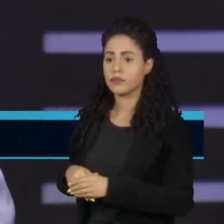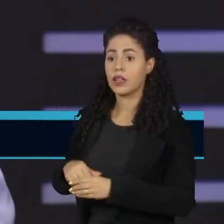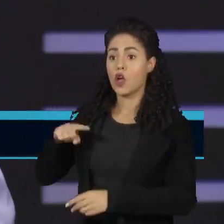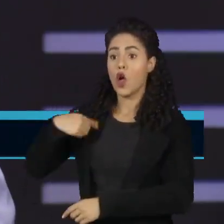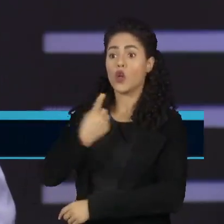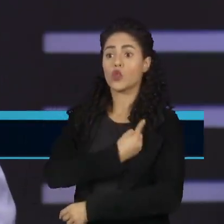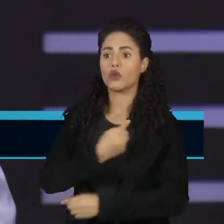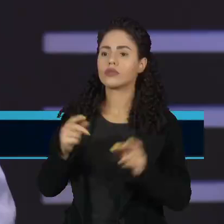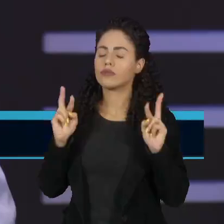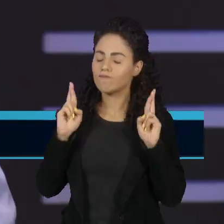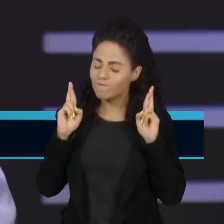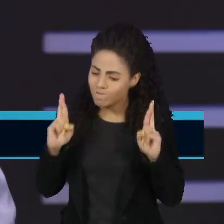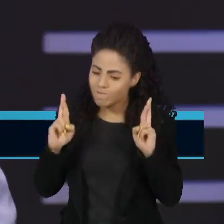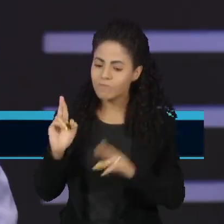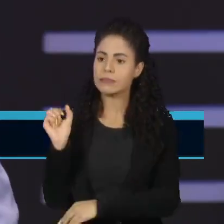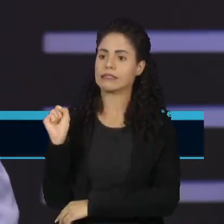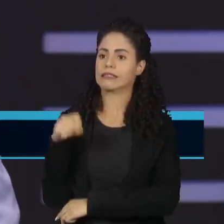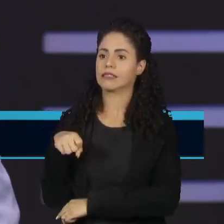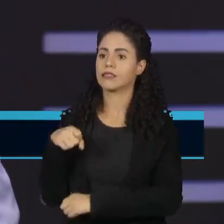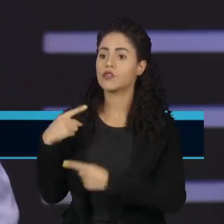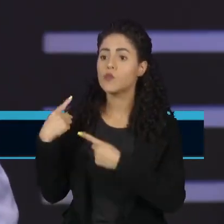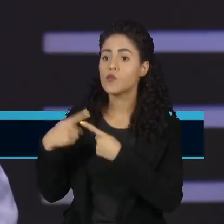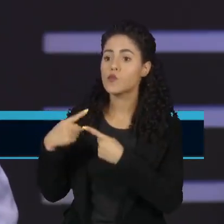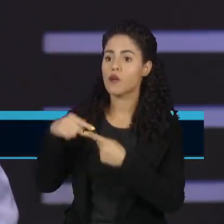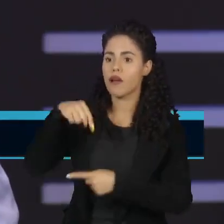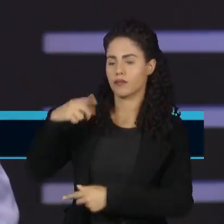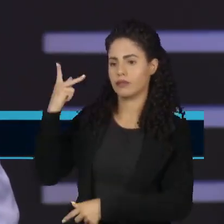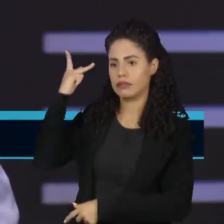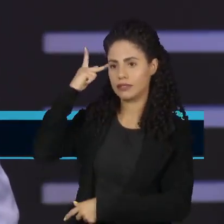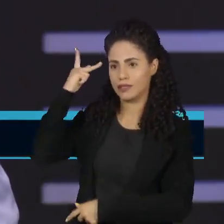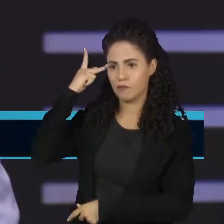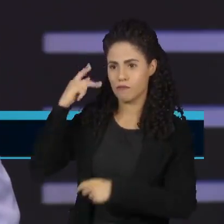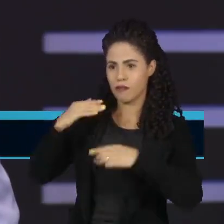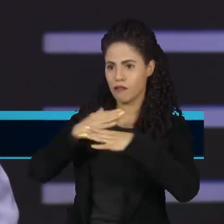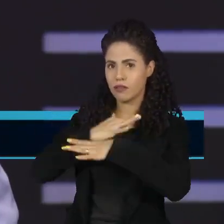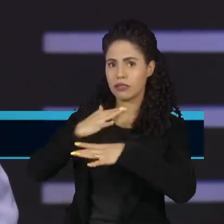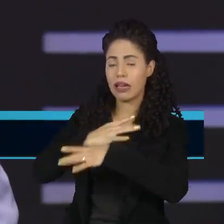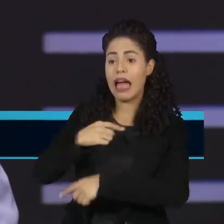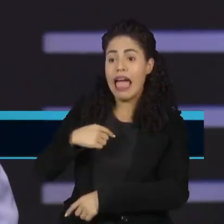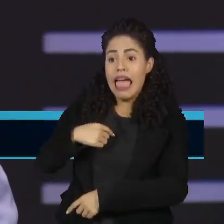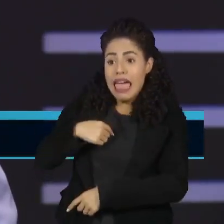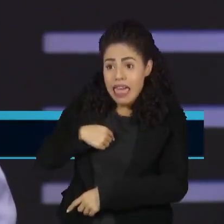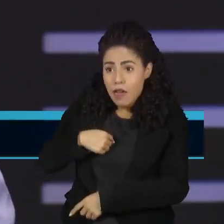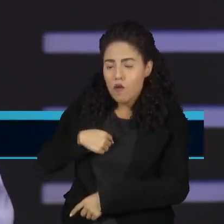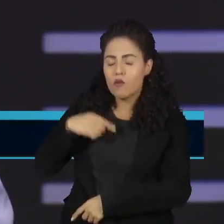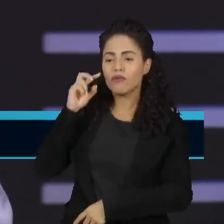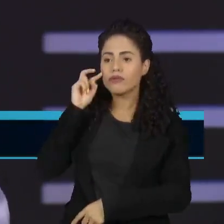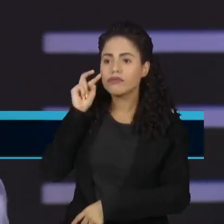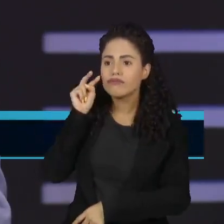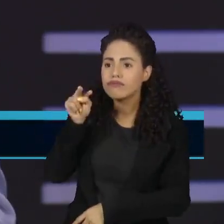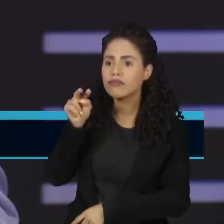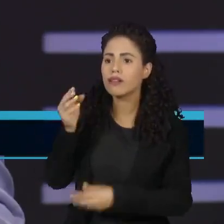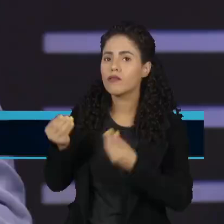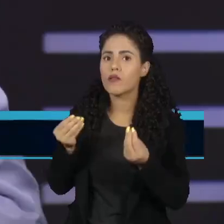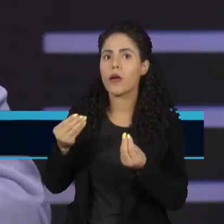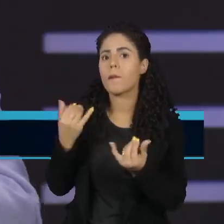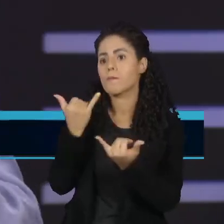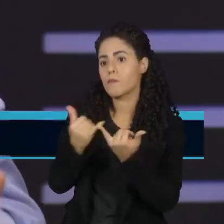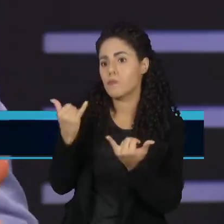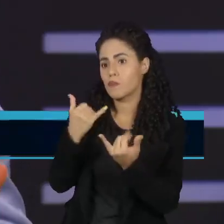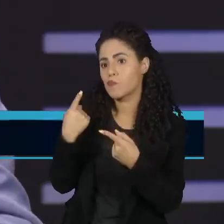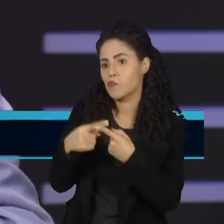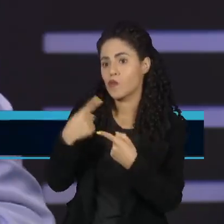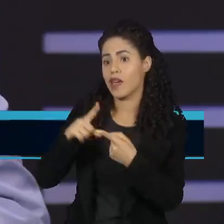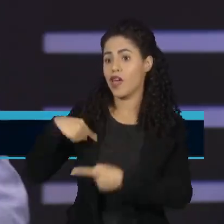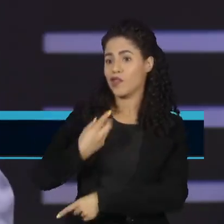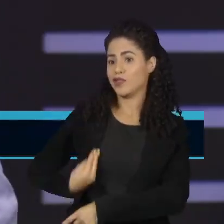nós esperamos que sim, né? E falando aqui do estado de São Paulo, eu fico mais, enfim, próximo disso, porque